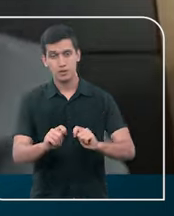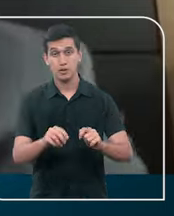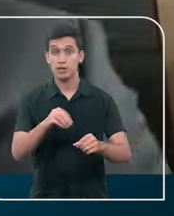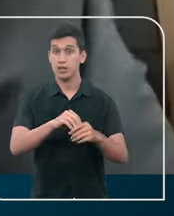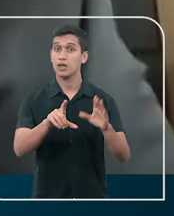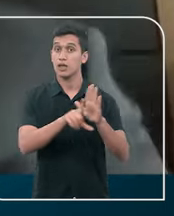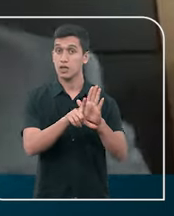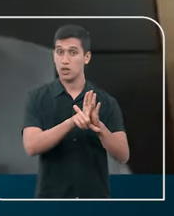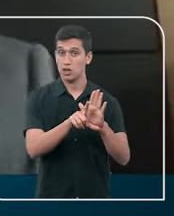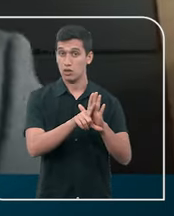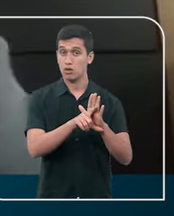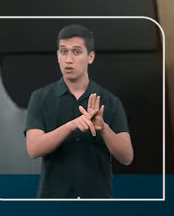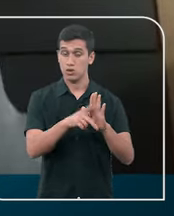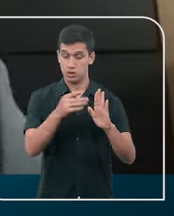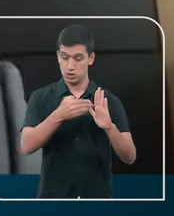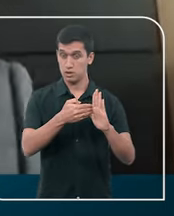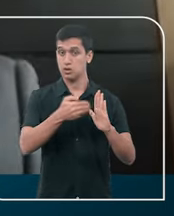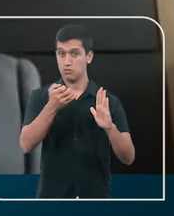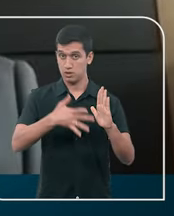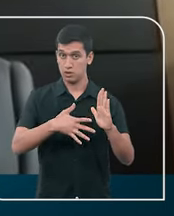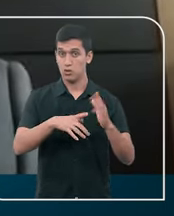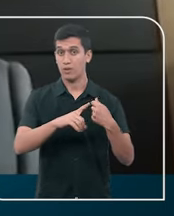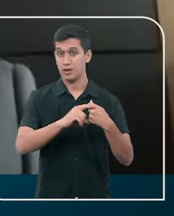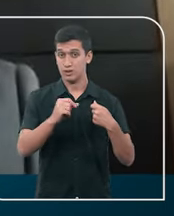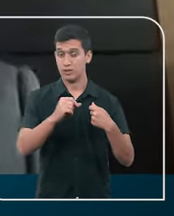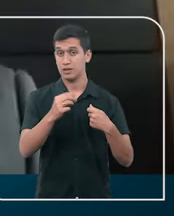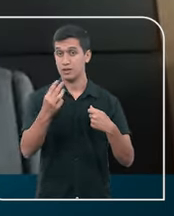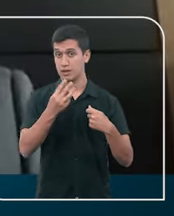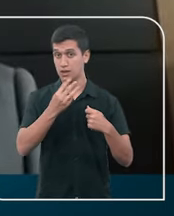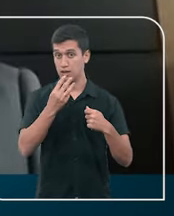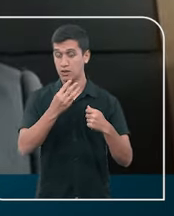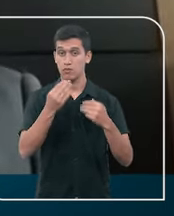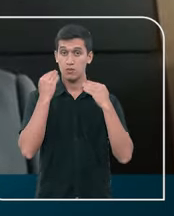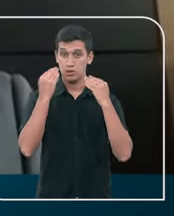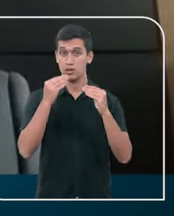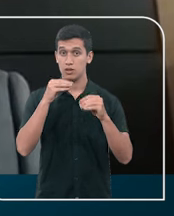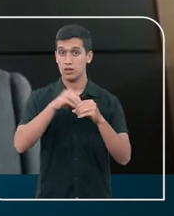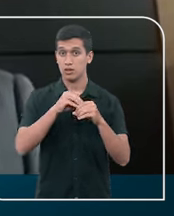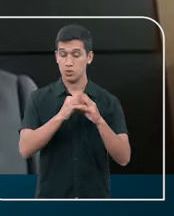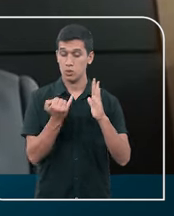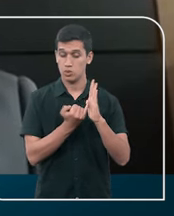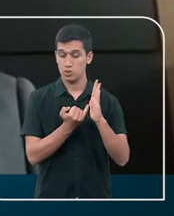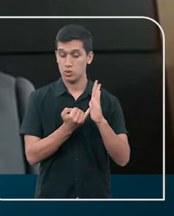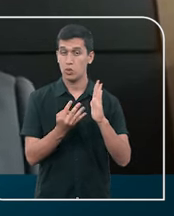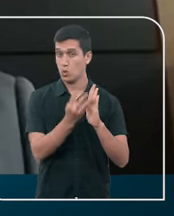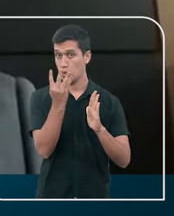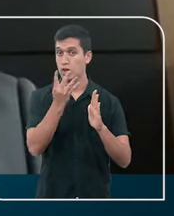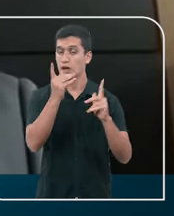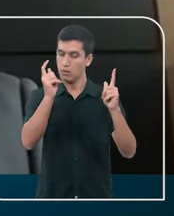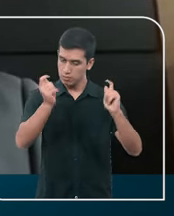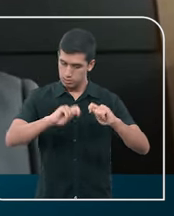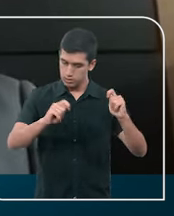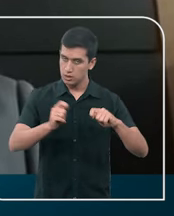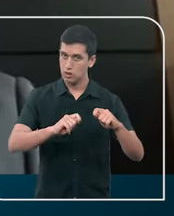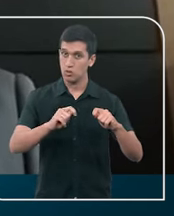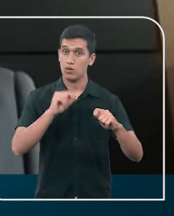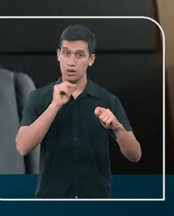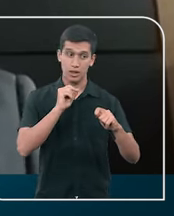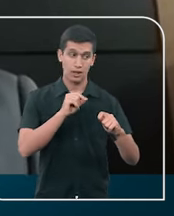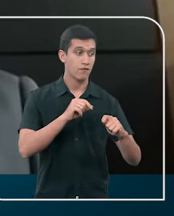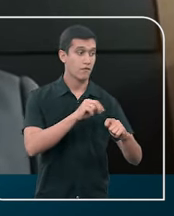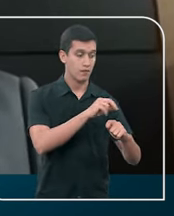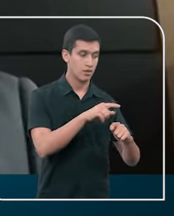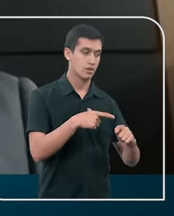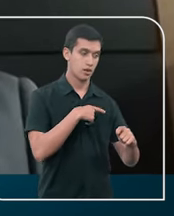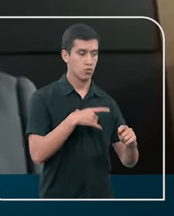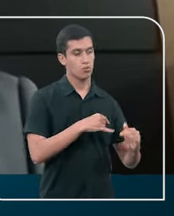90 no seu artigo Tero eh vem disposto lá no inciso 4ro que é Possível sim a penhora do bem de família se